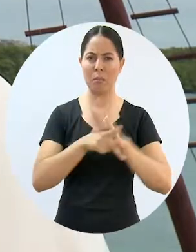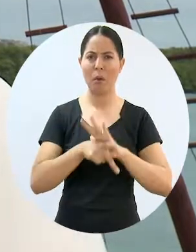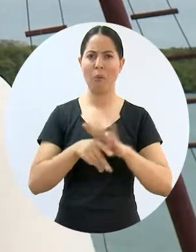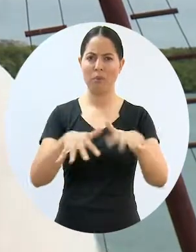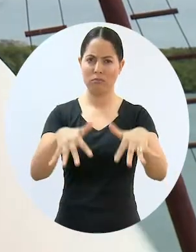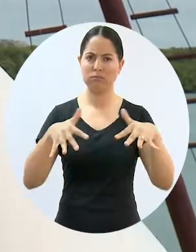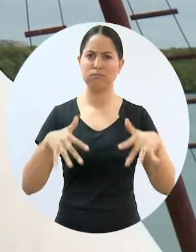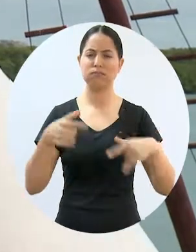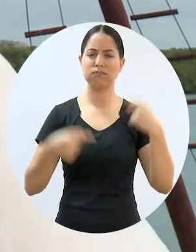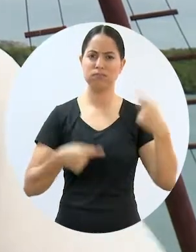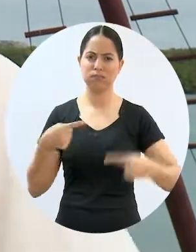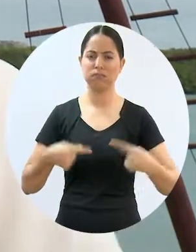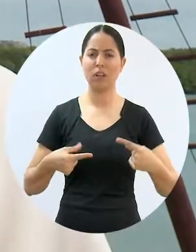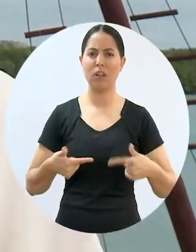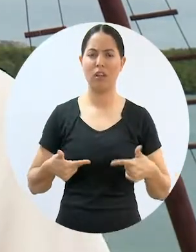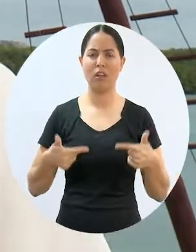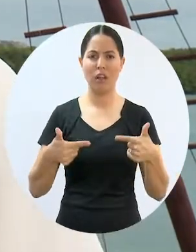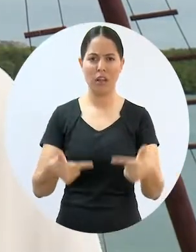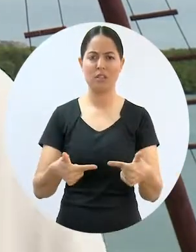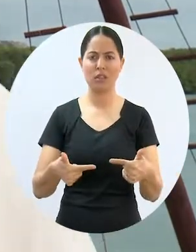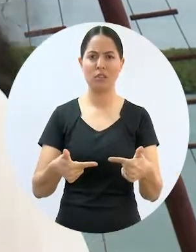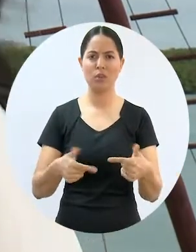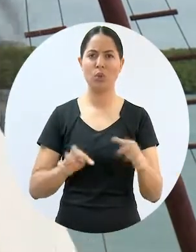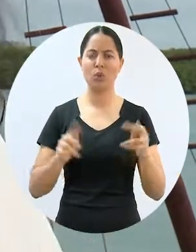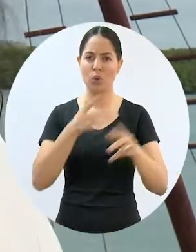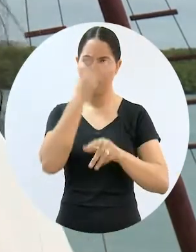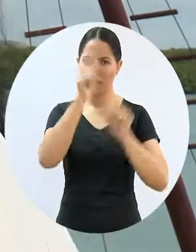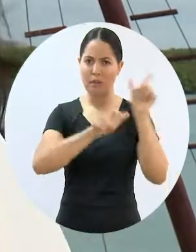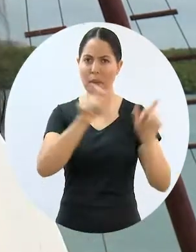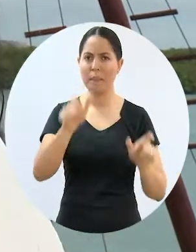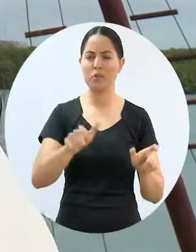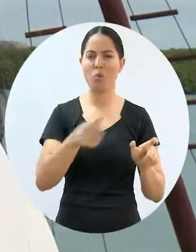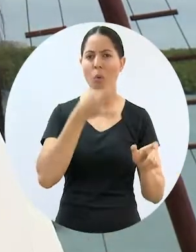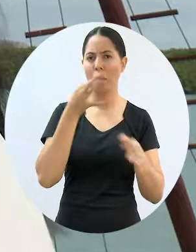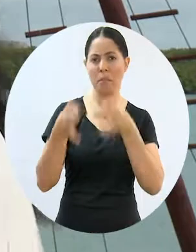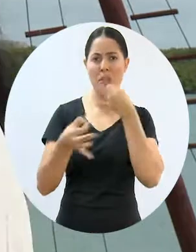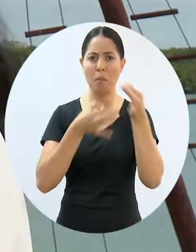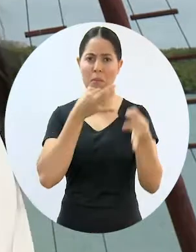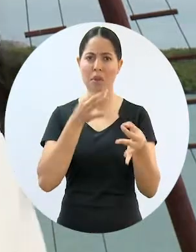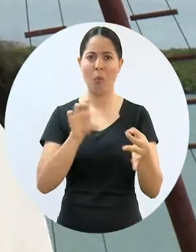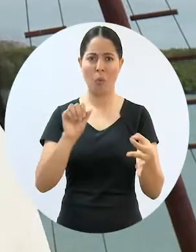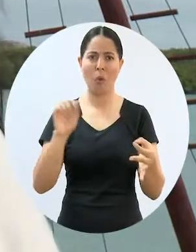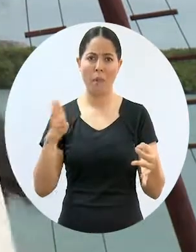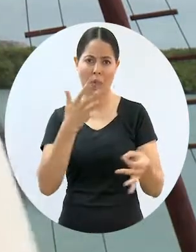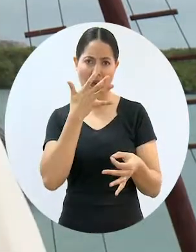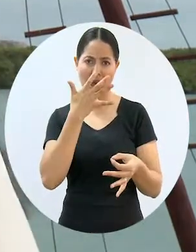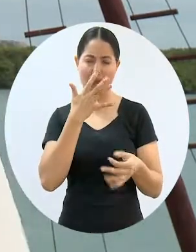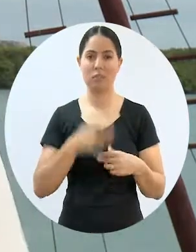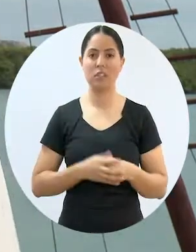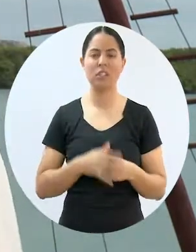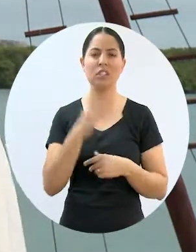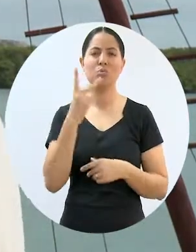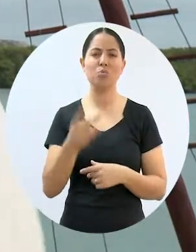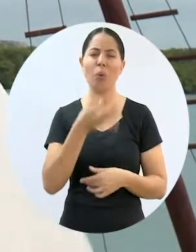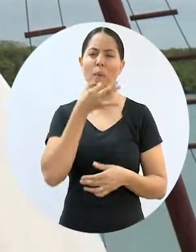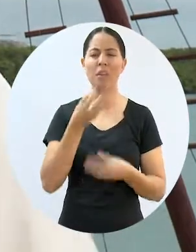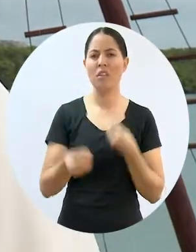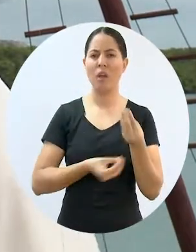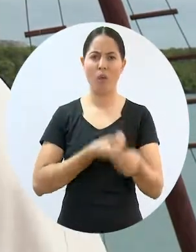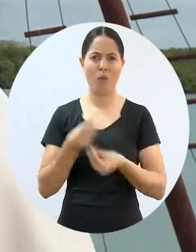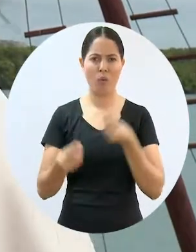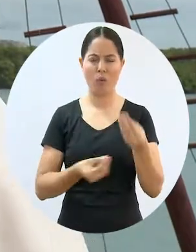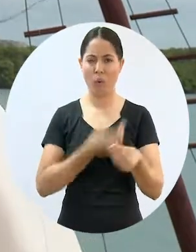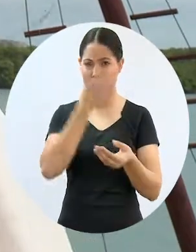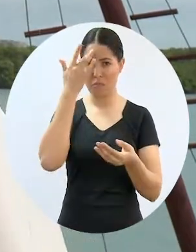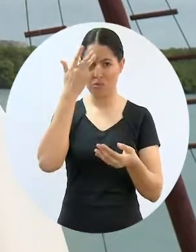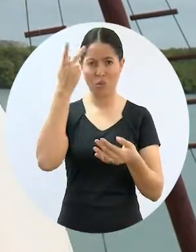os participantes buscam ser ouvidos pela Ordem dos Advogados do Brasil. Na sua opinião, como advogada especialista no tema e também